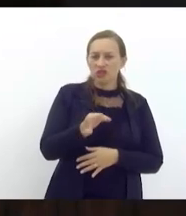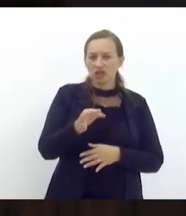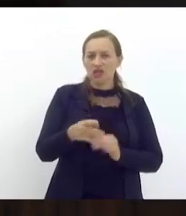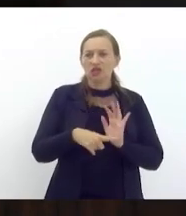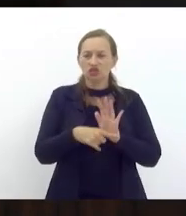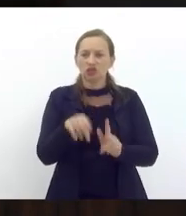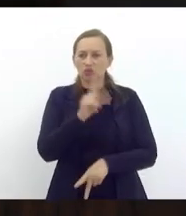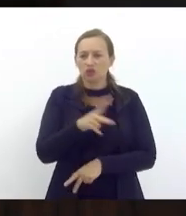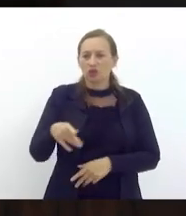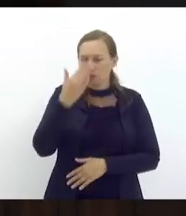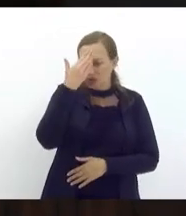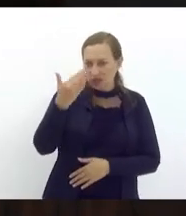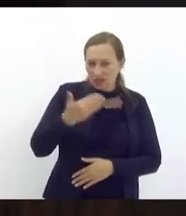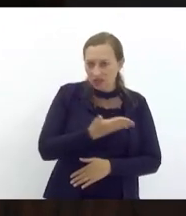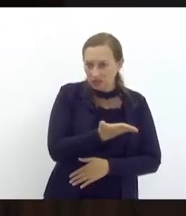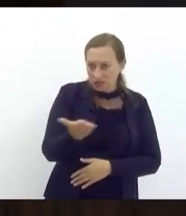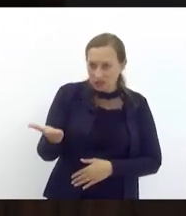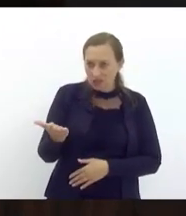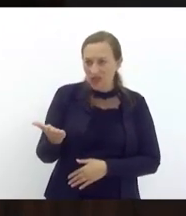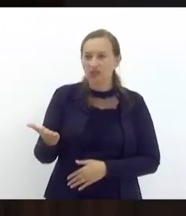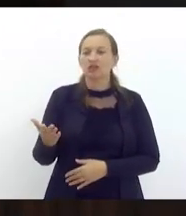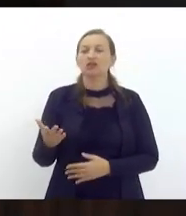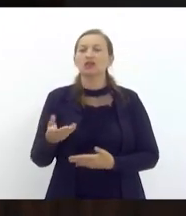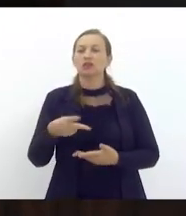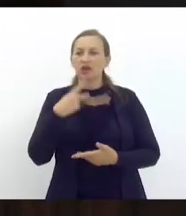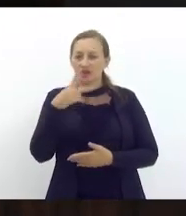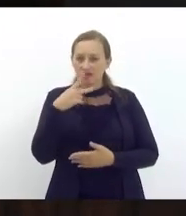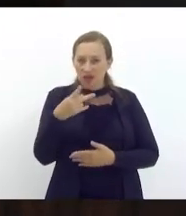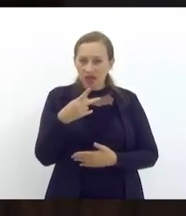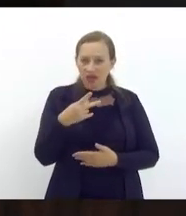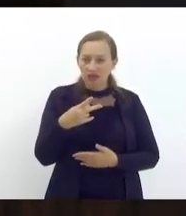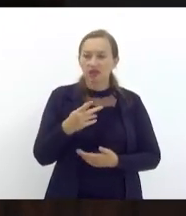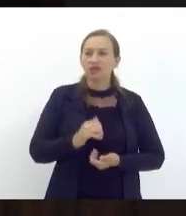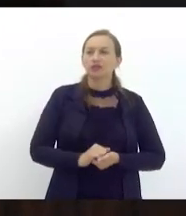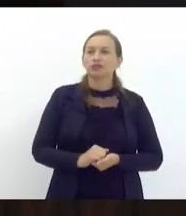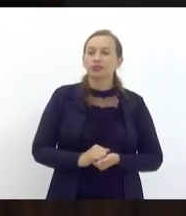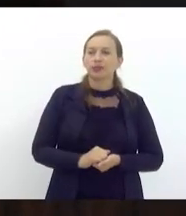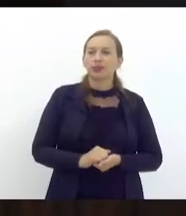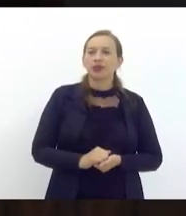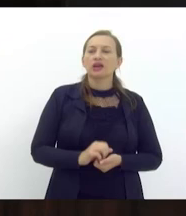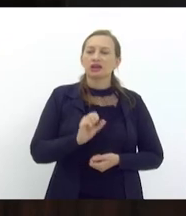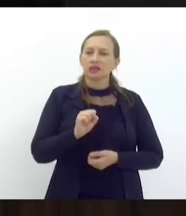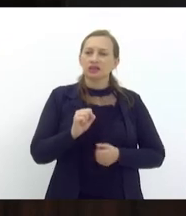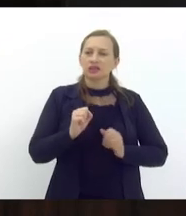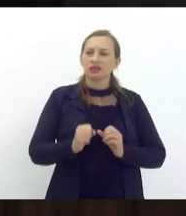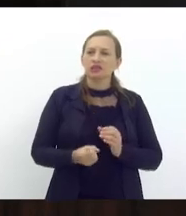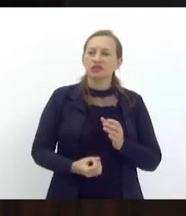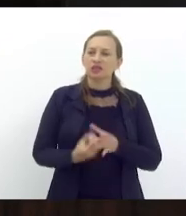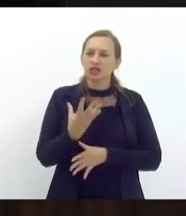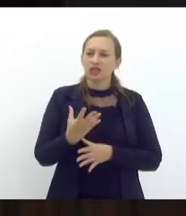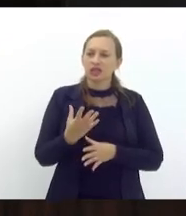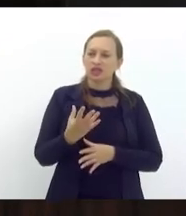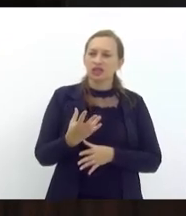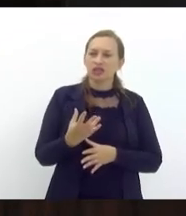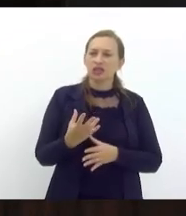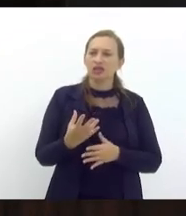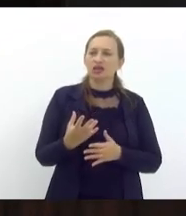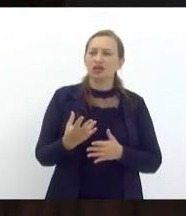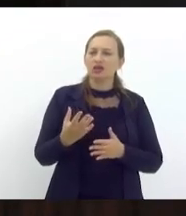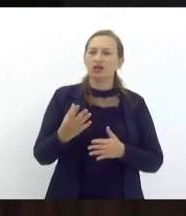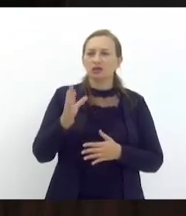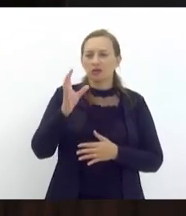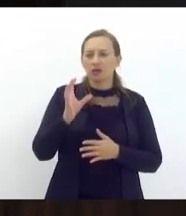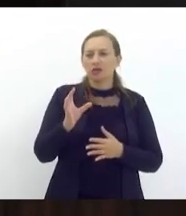muito obrigado a cada um aí pela colaboração pelas palavras pela explanação E é assim que se constrói uma saída é assim mesmo no Bom debate